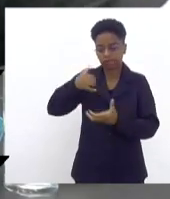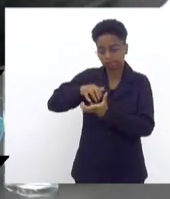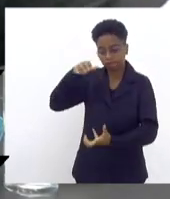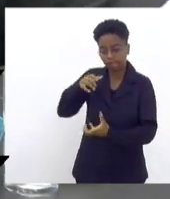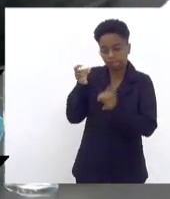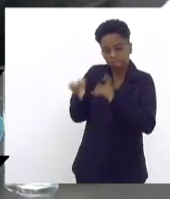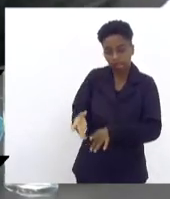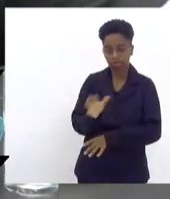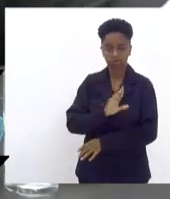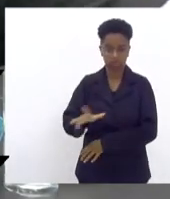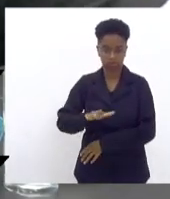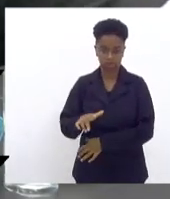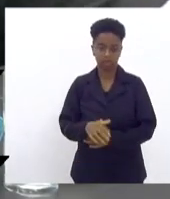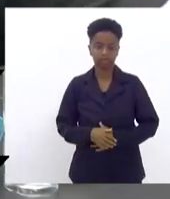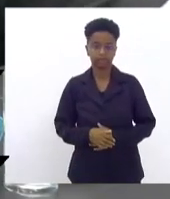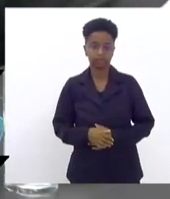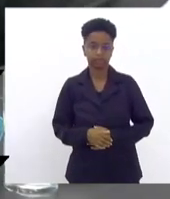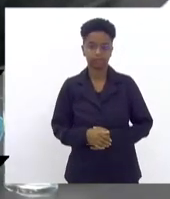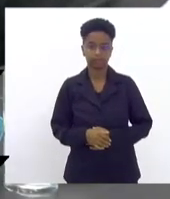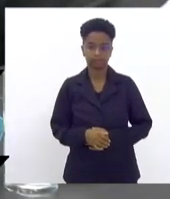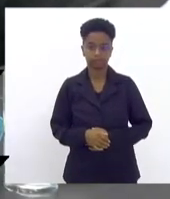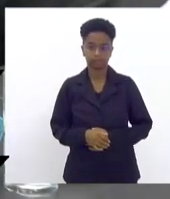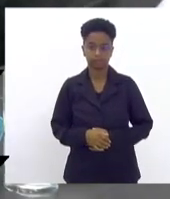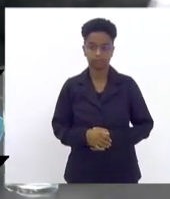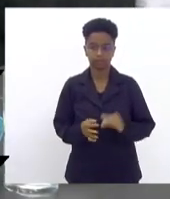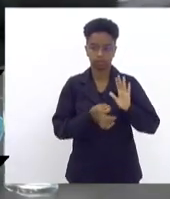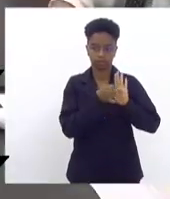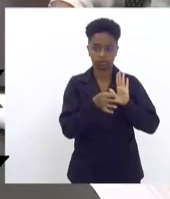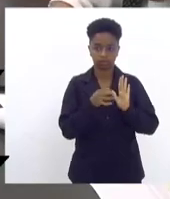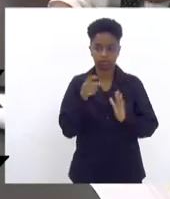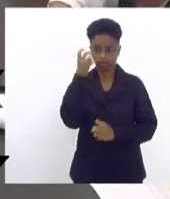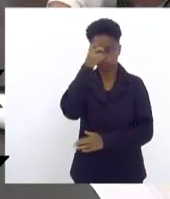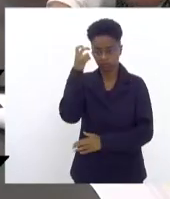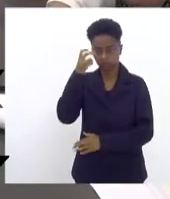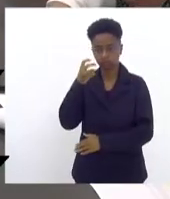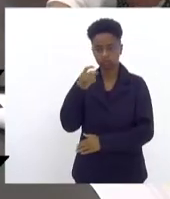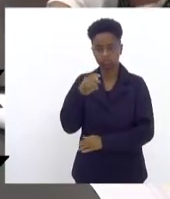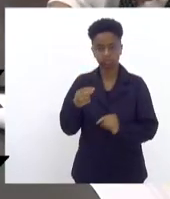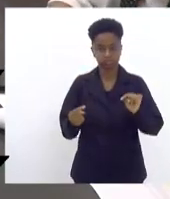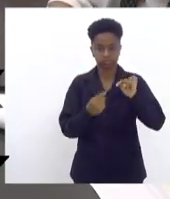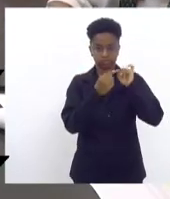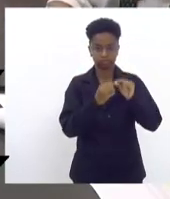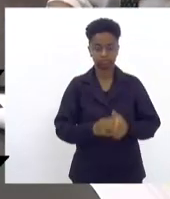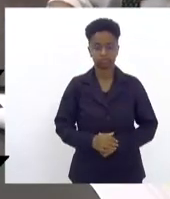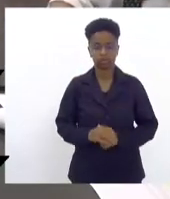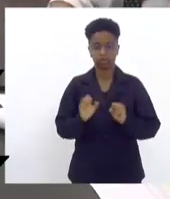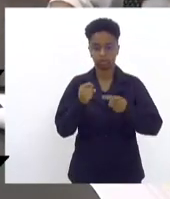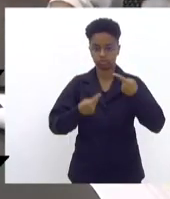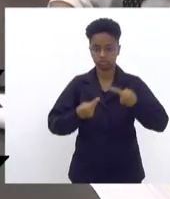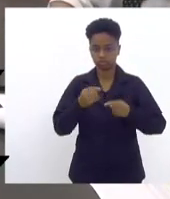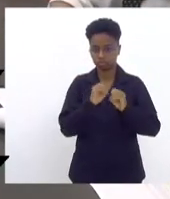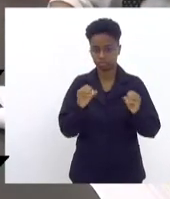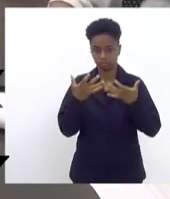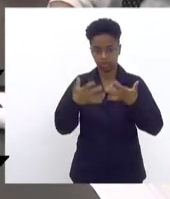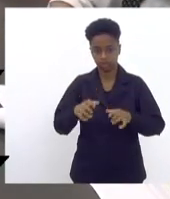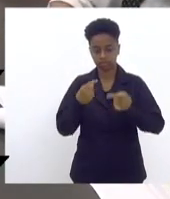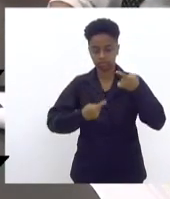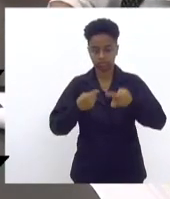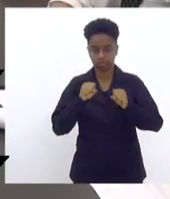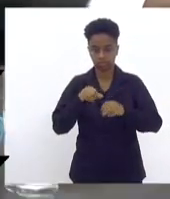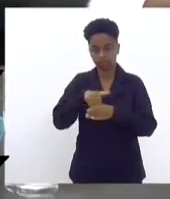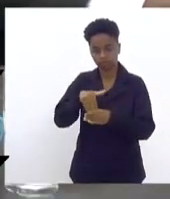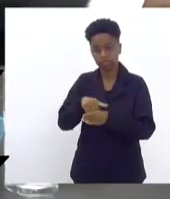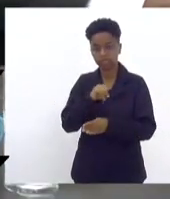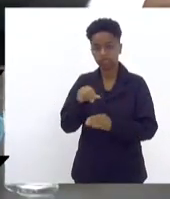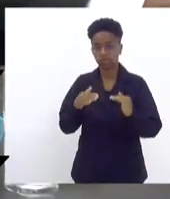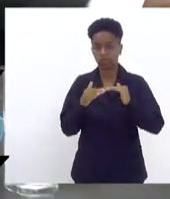na forma que menciona. Para parecer, deputada Verônica. Parecer pela juridicidade. Em discussão, não havendo o que queira discutir, em